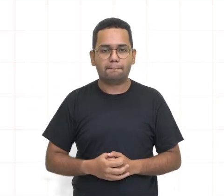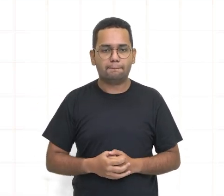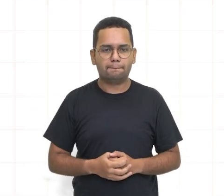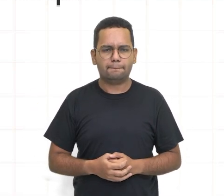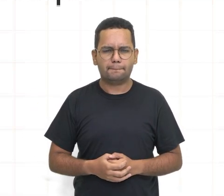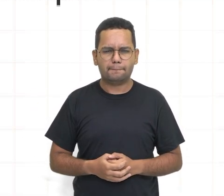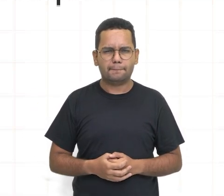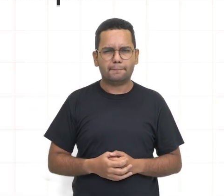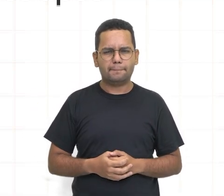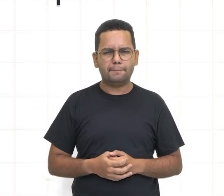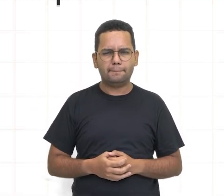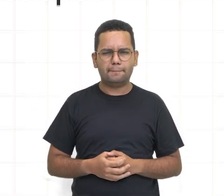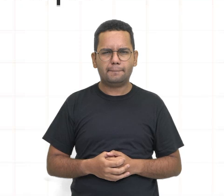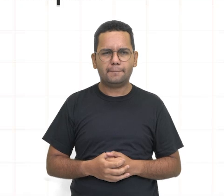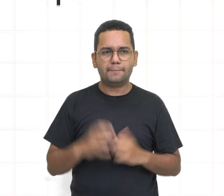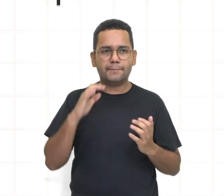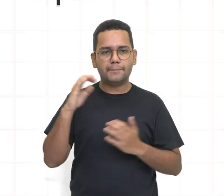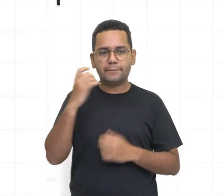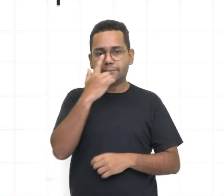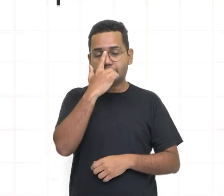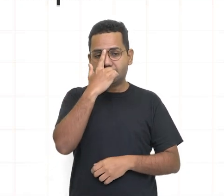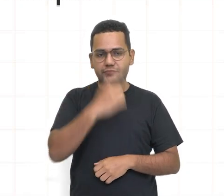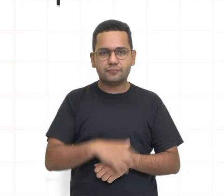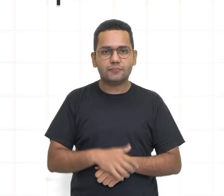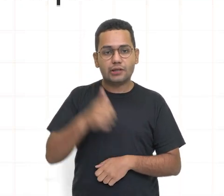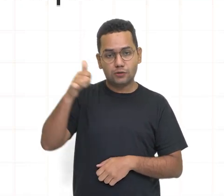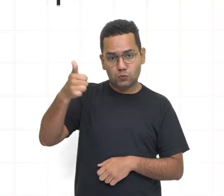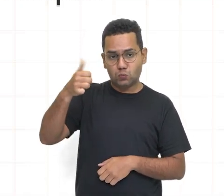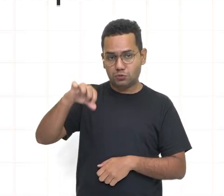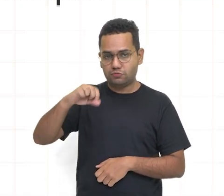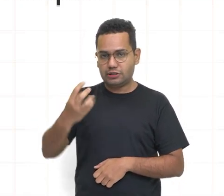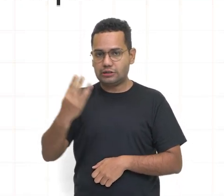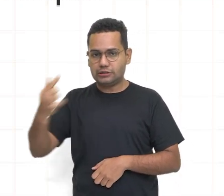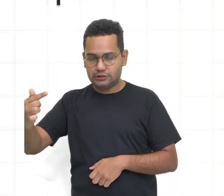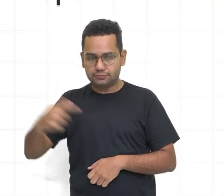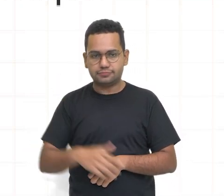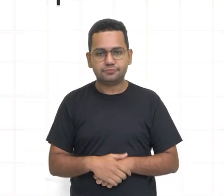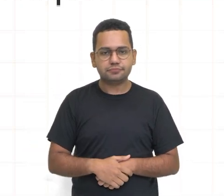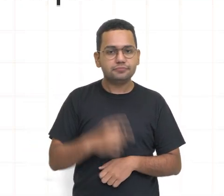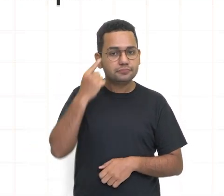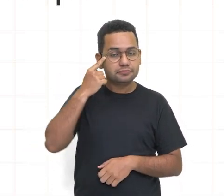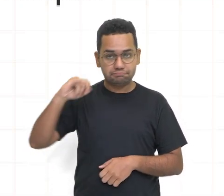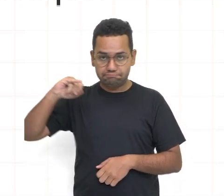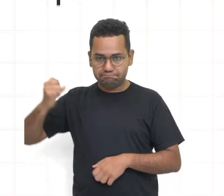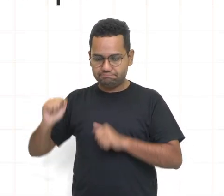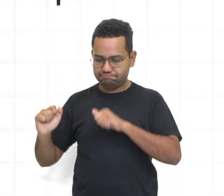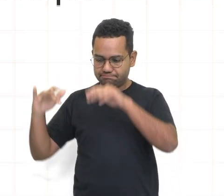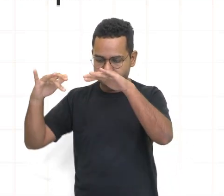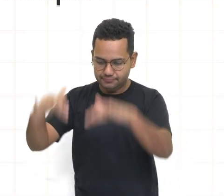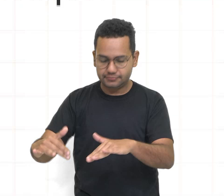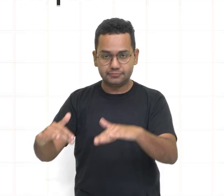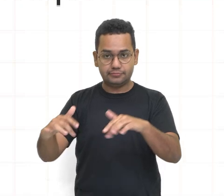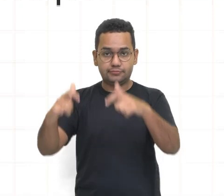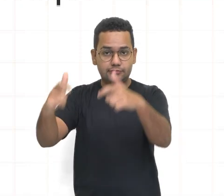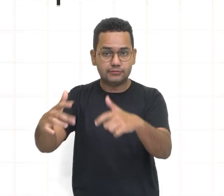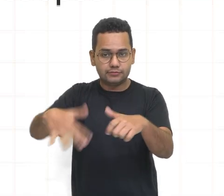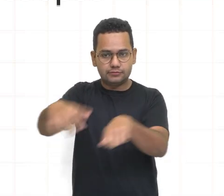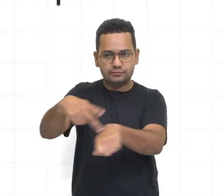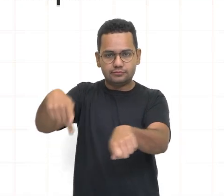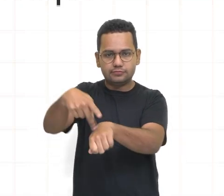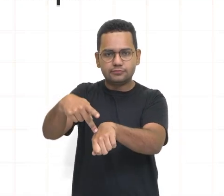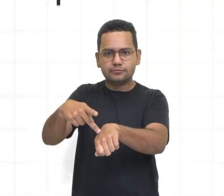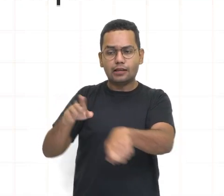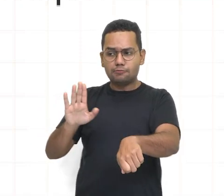entender um pouco mais. Vamos lá, gente. Em 1937, isso aqui é importante, os japoneses invadem a China. Dada a